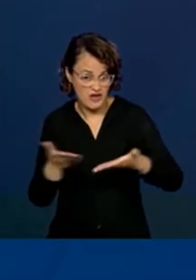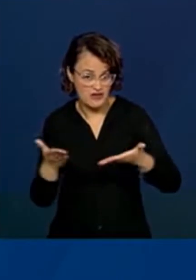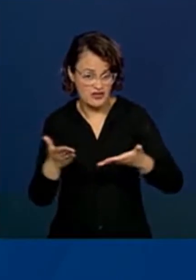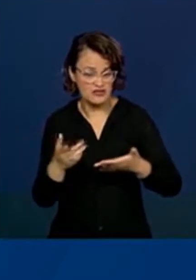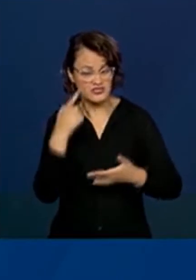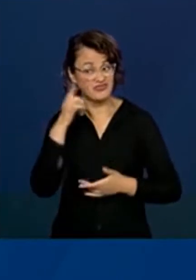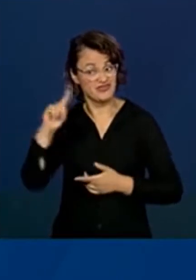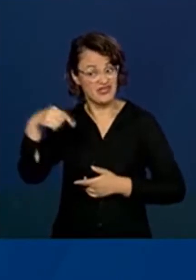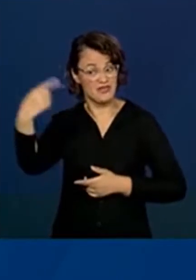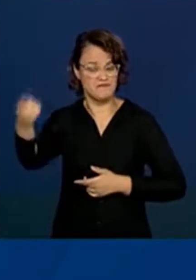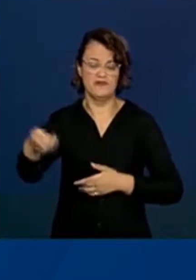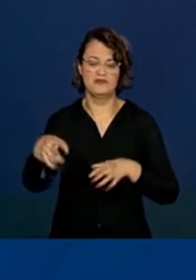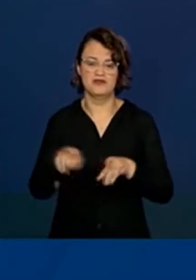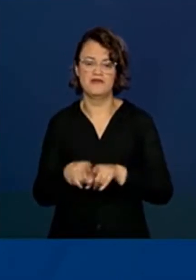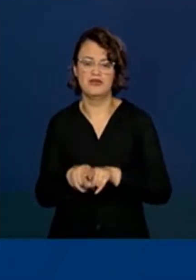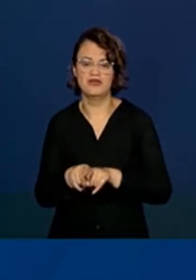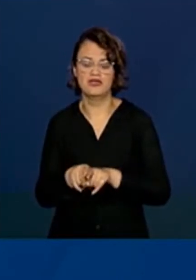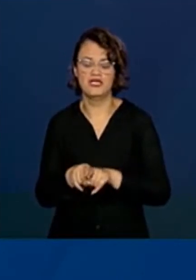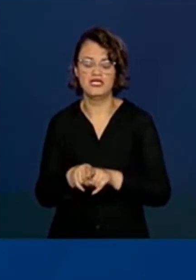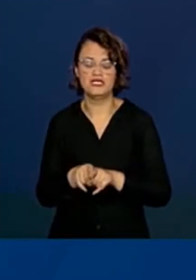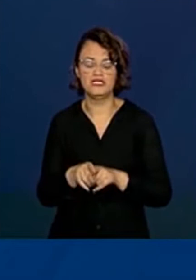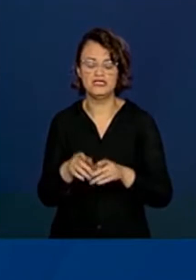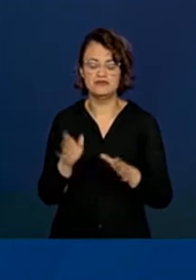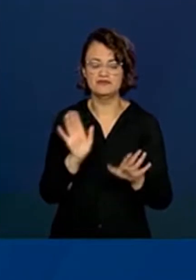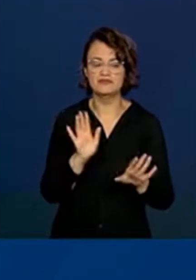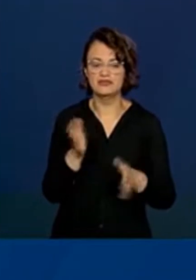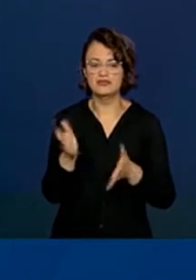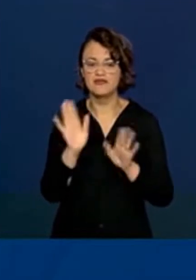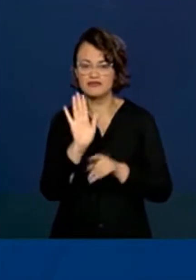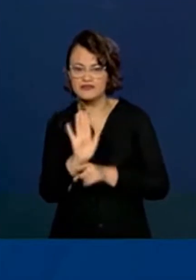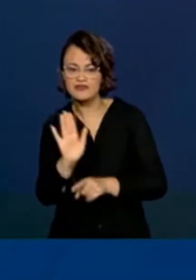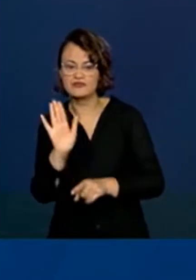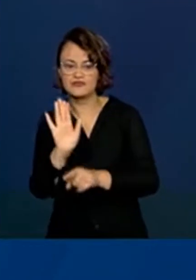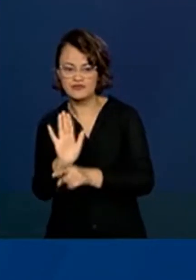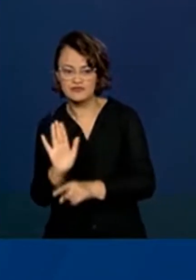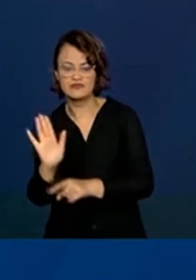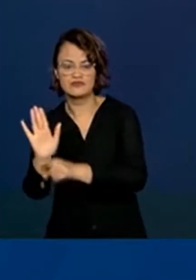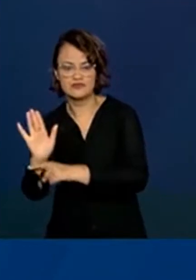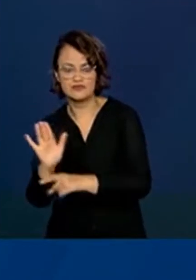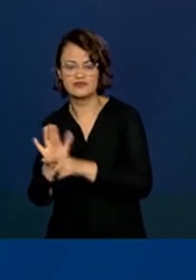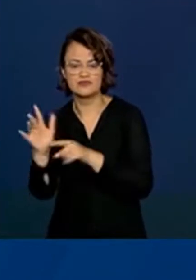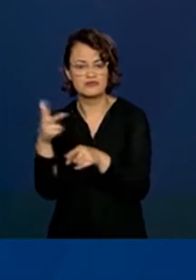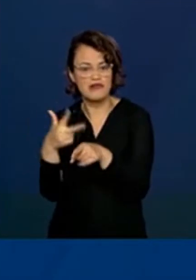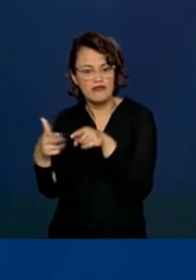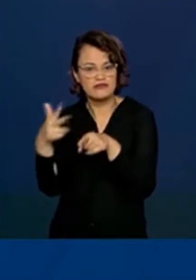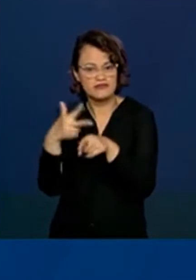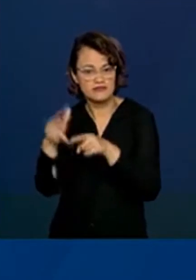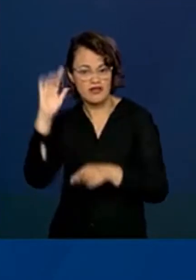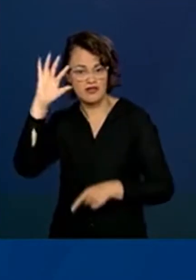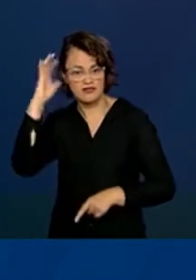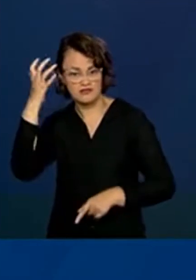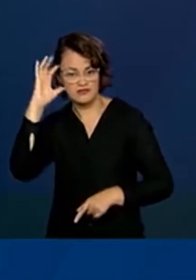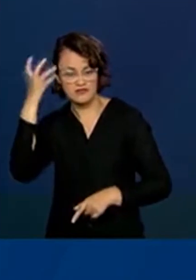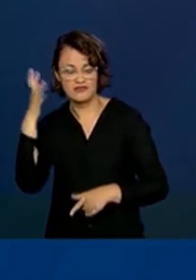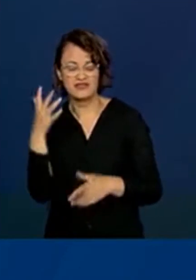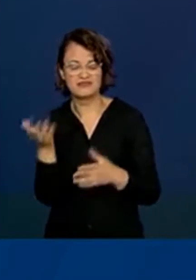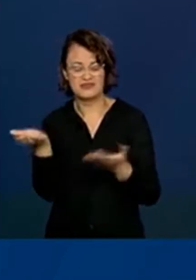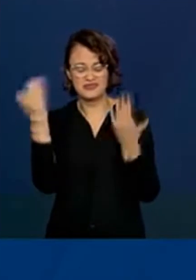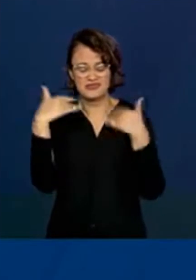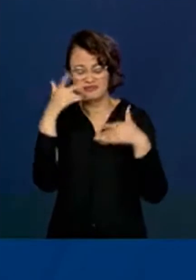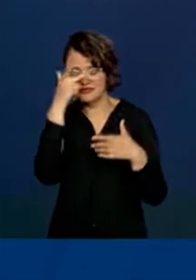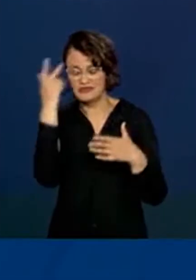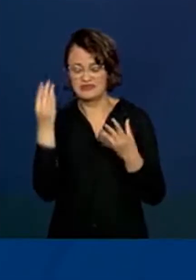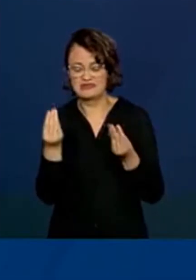e atuando de forma propositiva no enfrentamento de todas essas condições que podem fragilizar